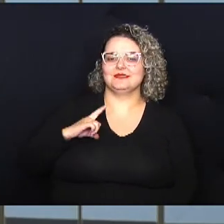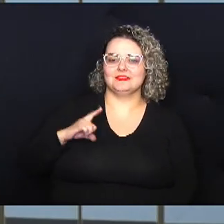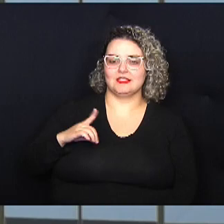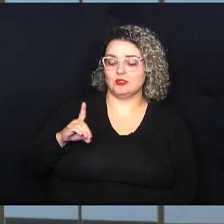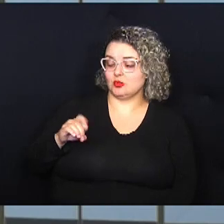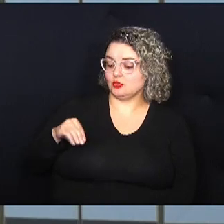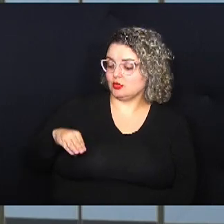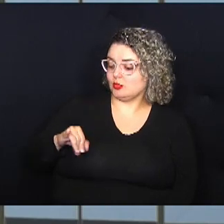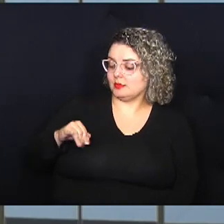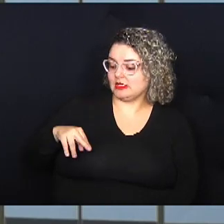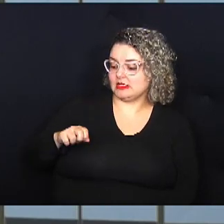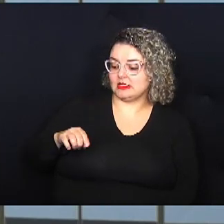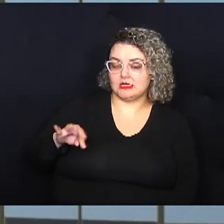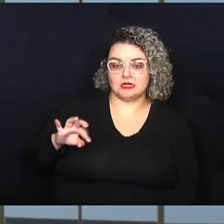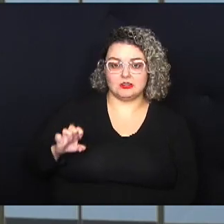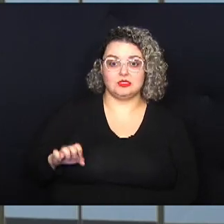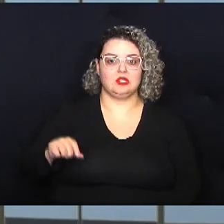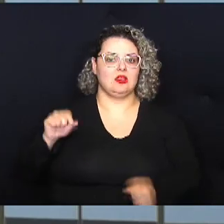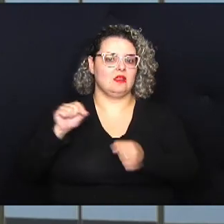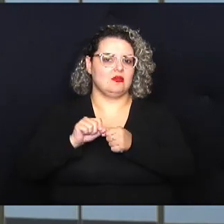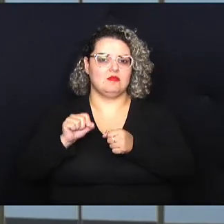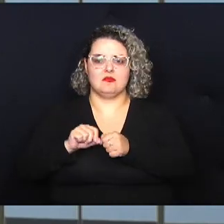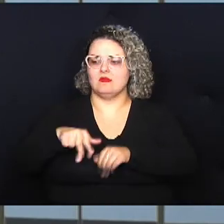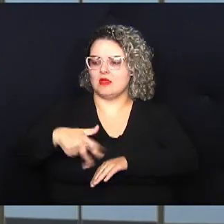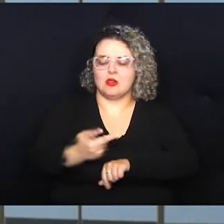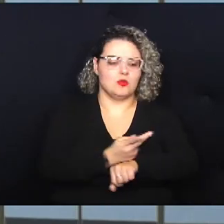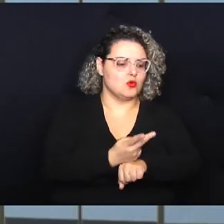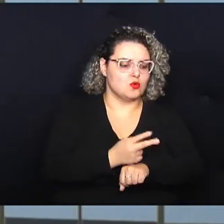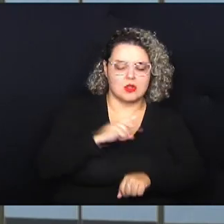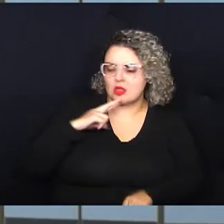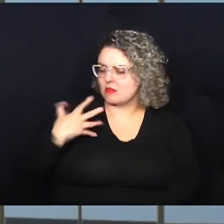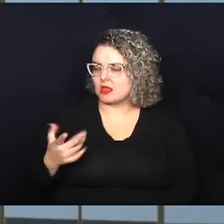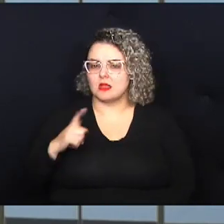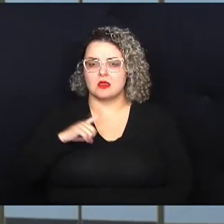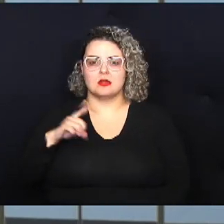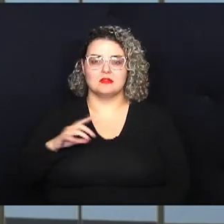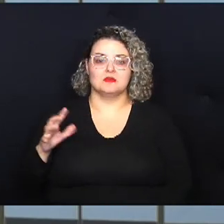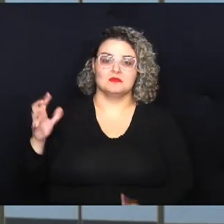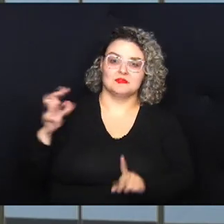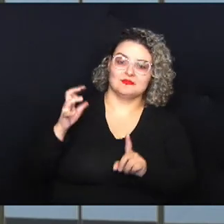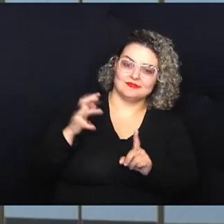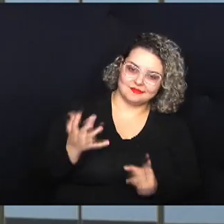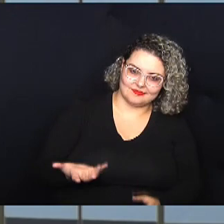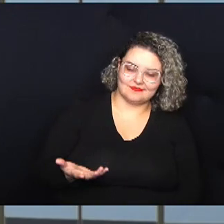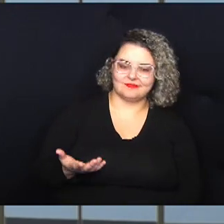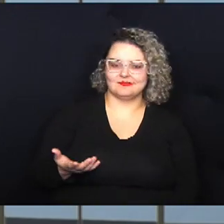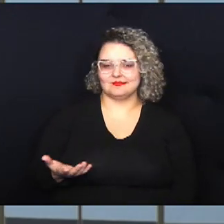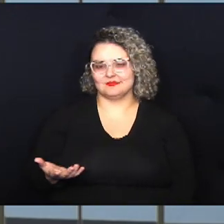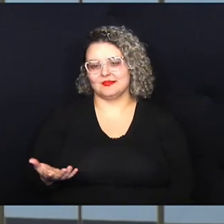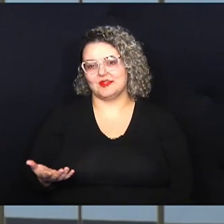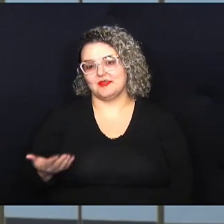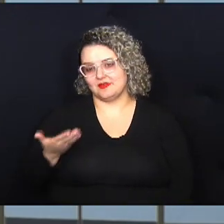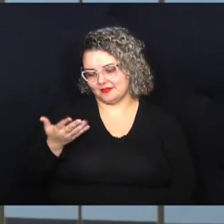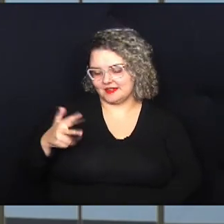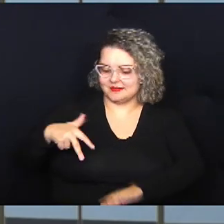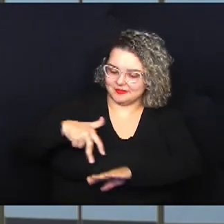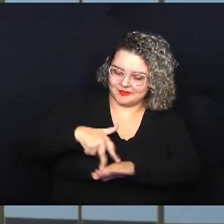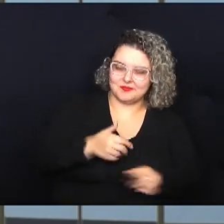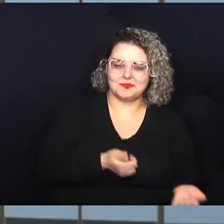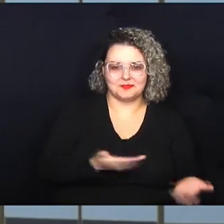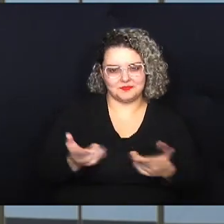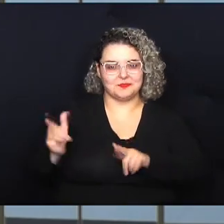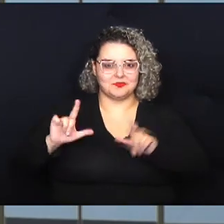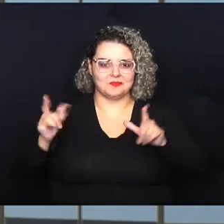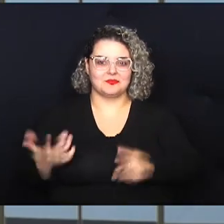que é a pessoa, né, que vai, busca resultado. Tem o influente, né, que provavelmente, né, você por ser apresentadora de TV deve ter um